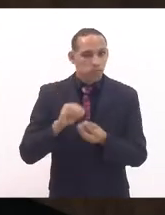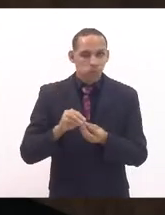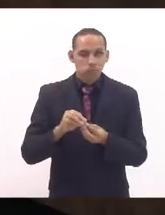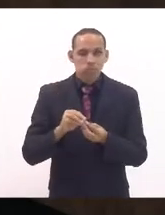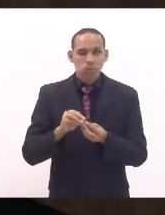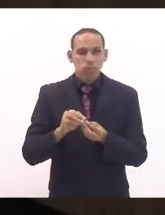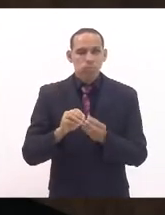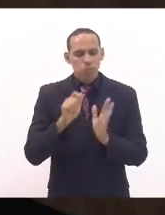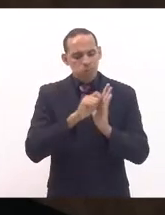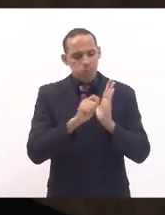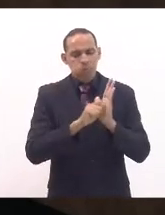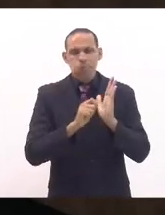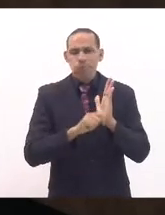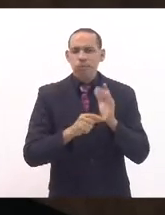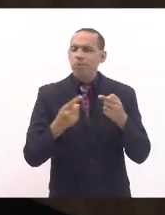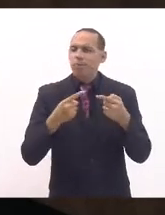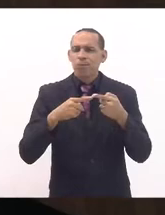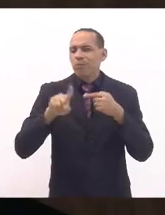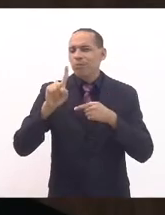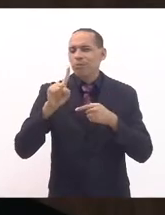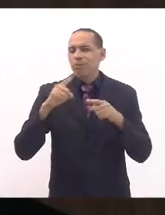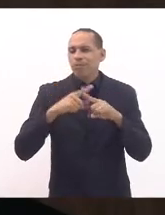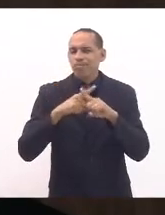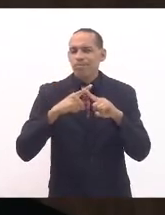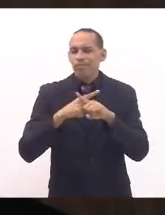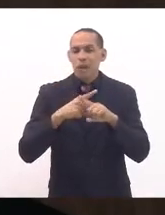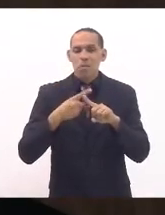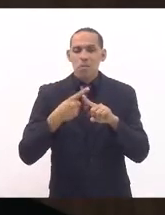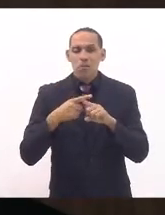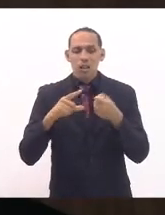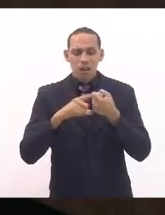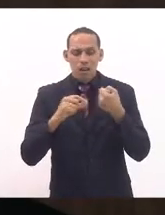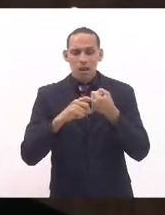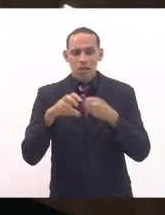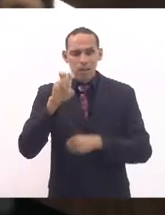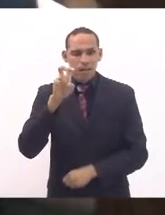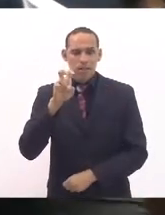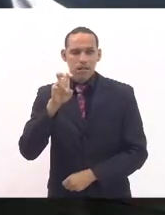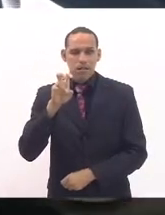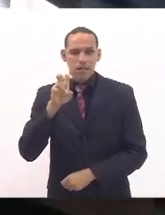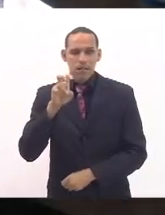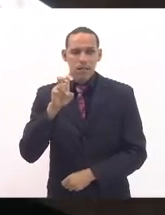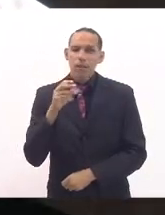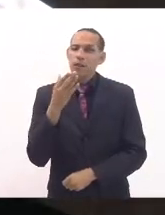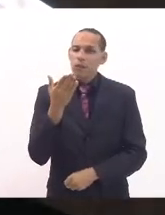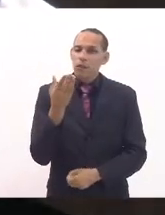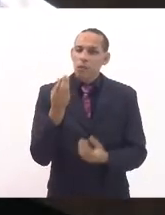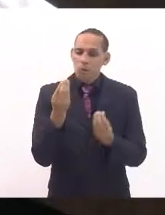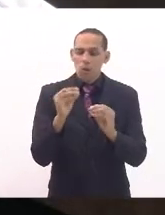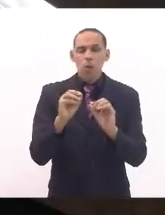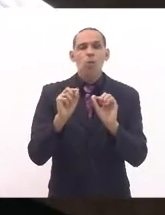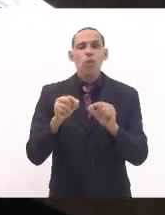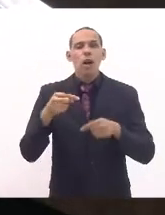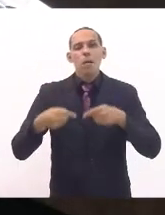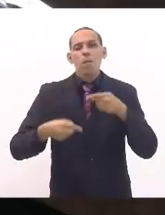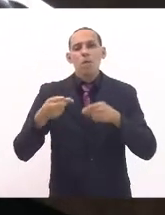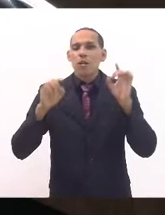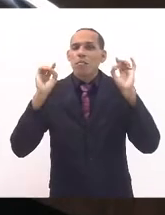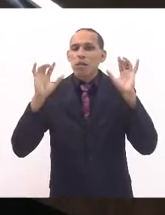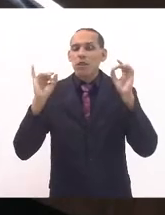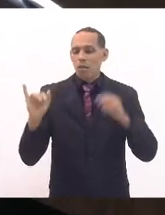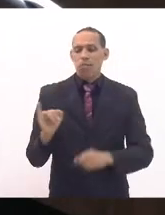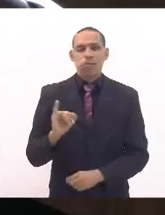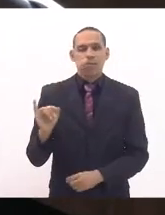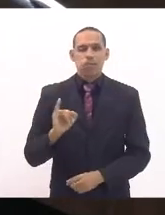redação conflituosa. Porque no artigo 5º, o senhor institui a política especial